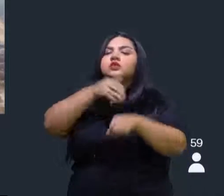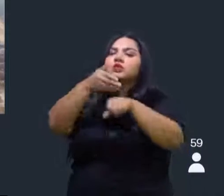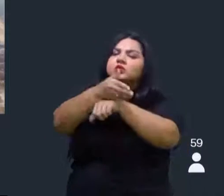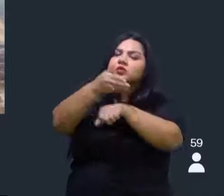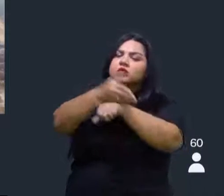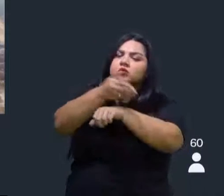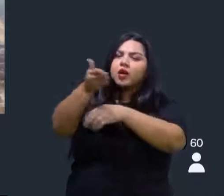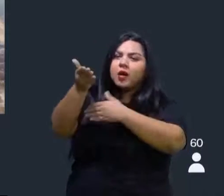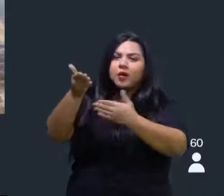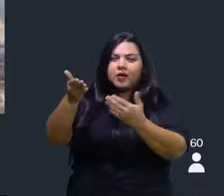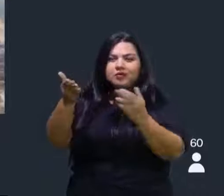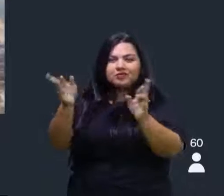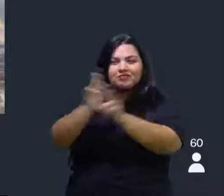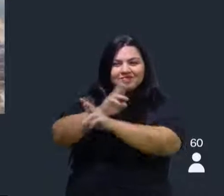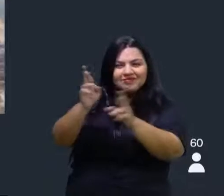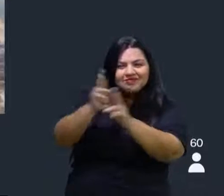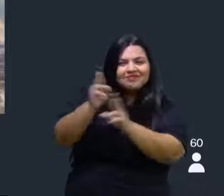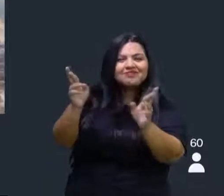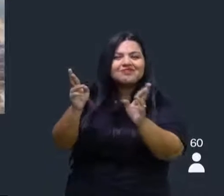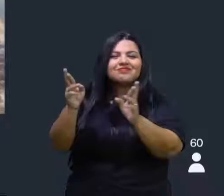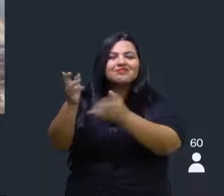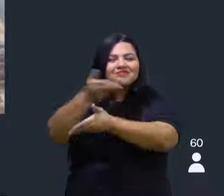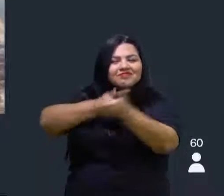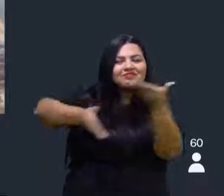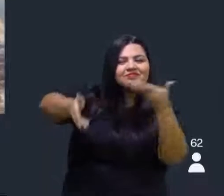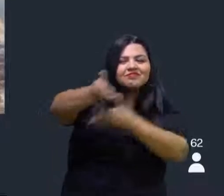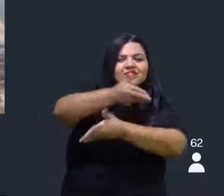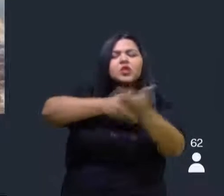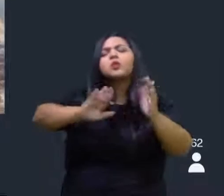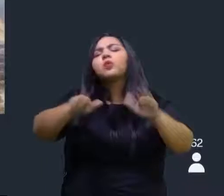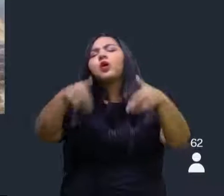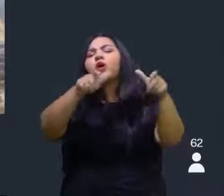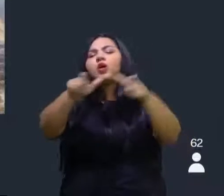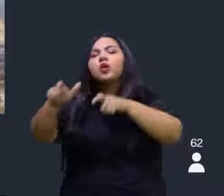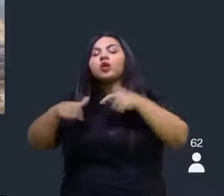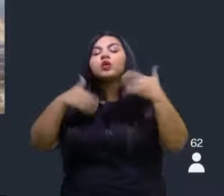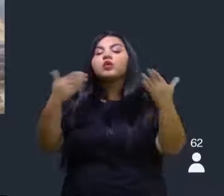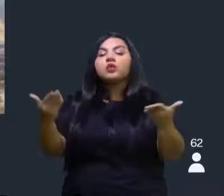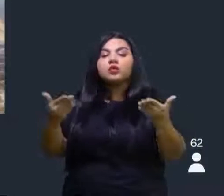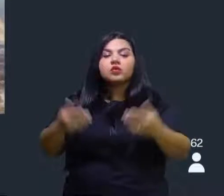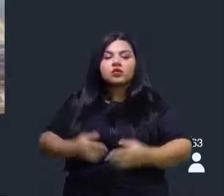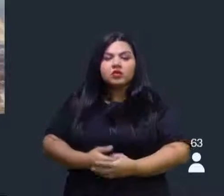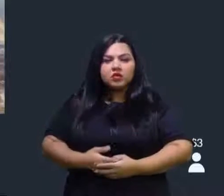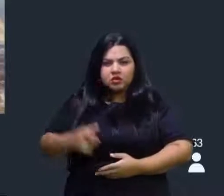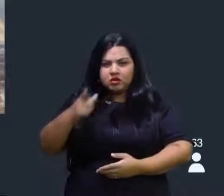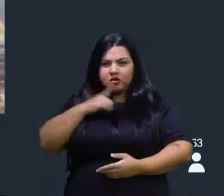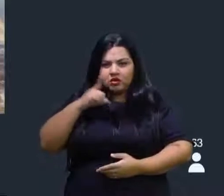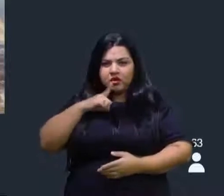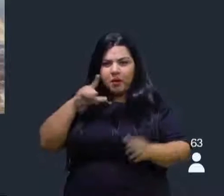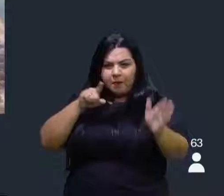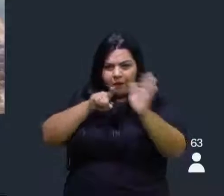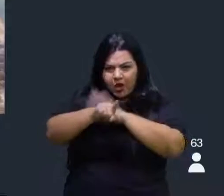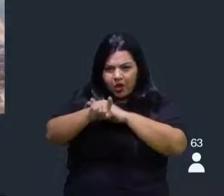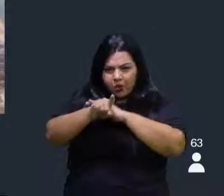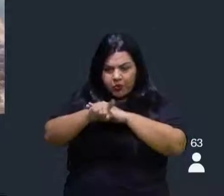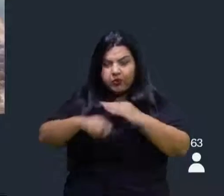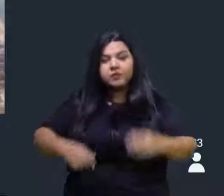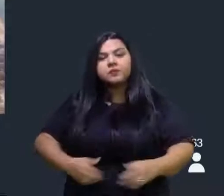participando, interagindo? Quais locais você acha que é? Quais são as alternativas? A gente tem como ver a pergunta